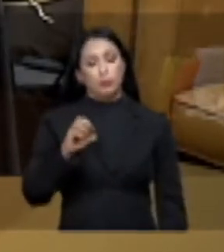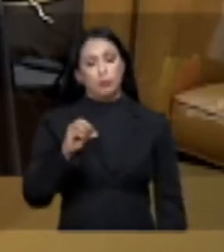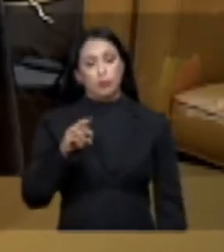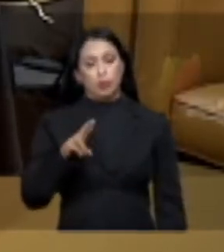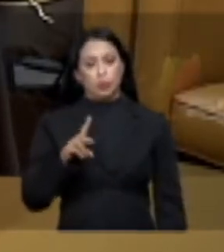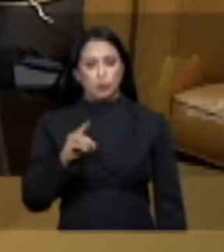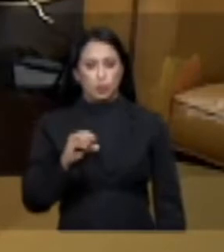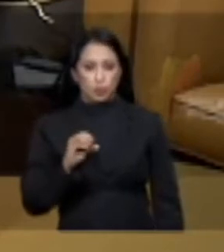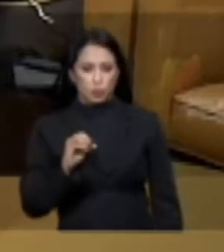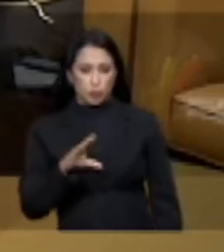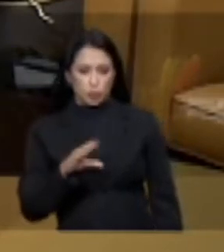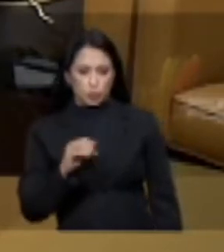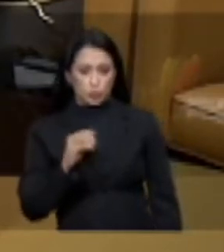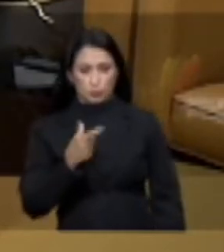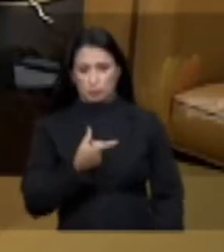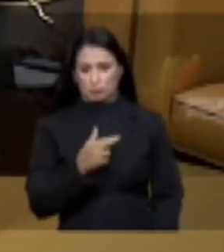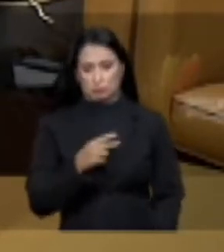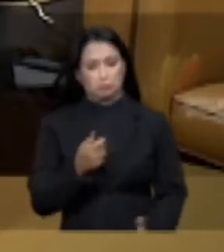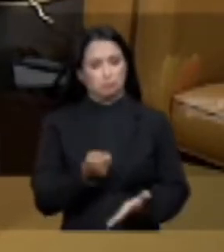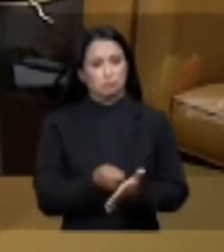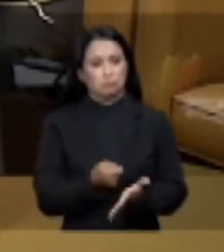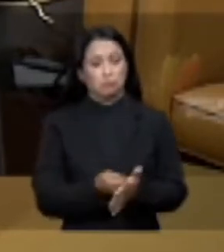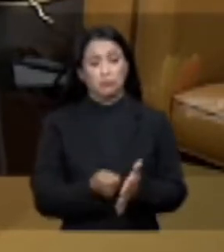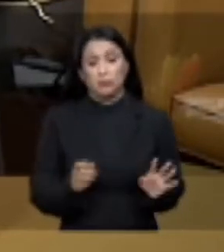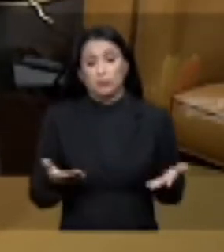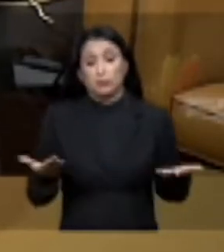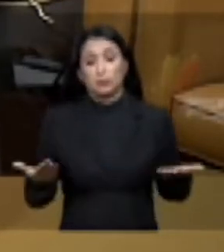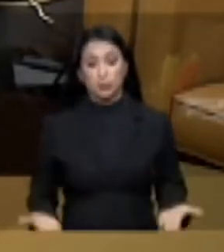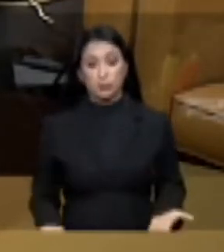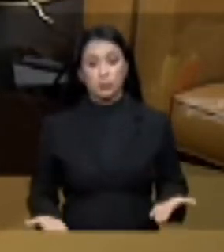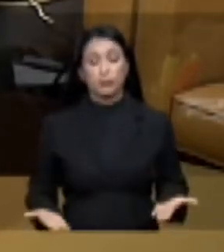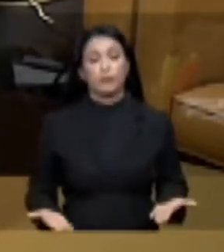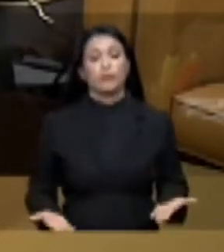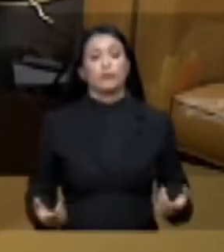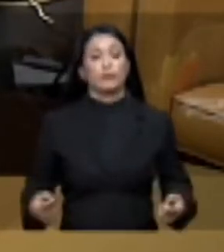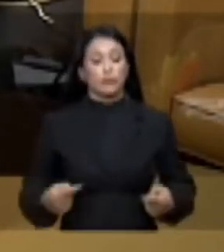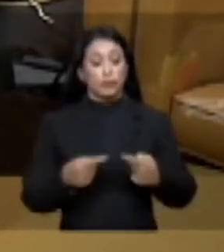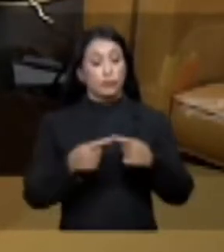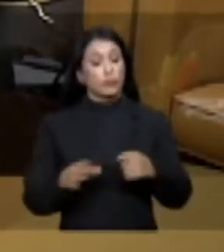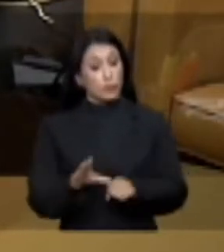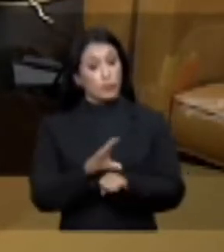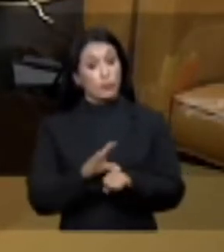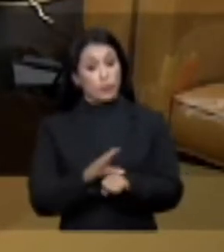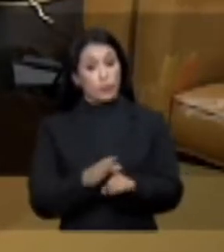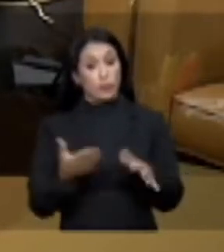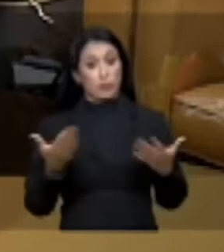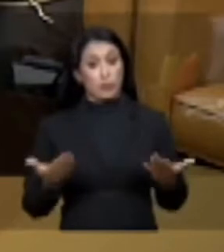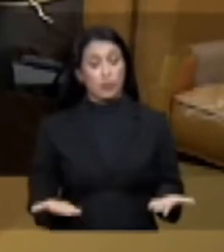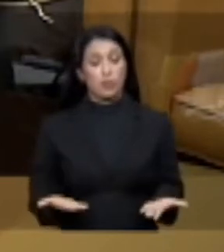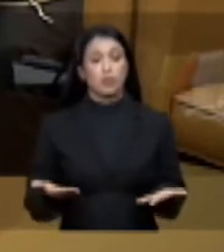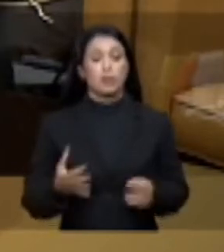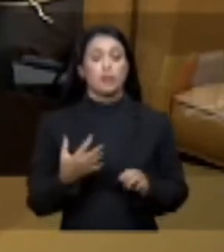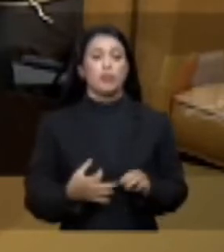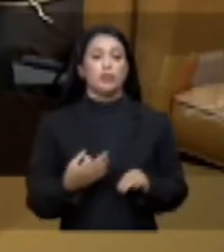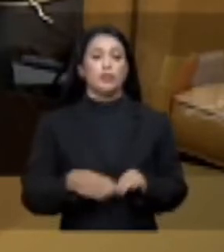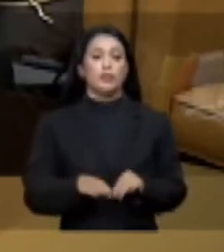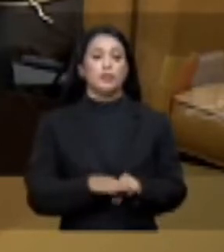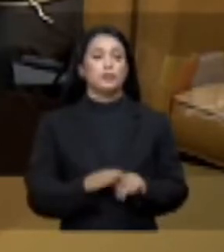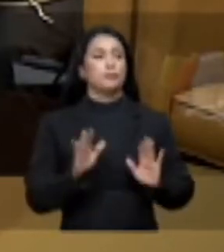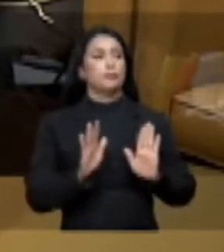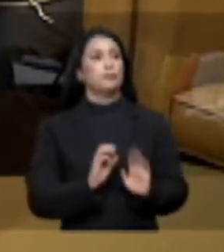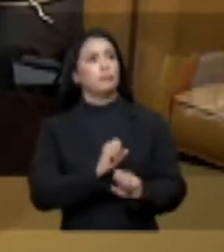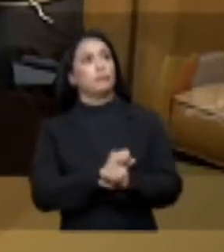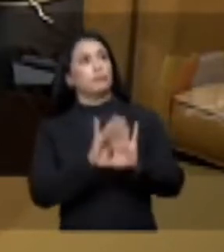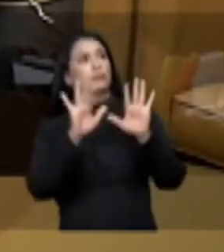são compulsórias, portanto, também são absolutamente constitucionais. Pois bem, excelências, esse é o panorama da